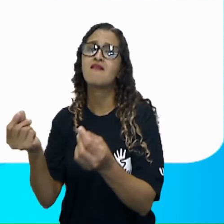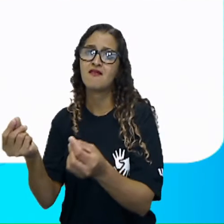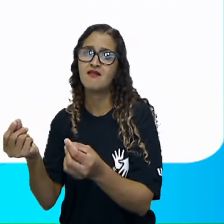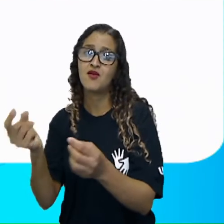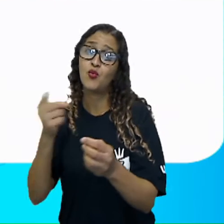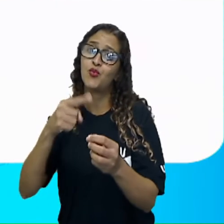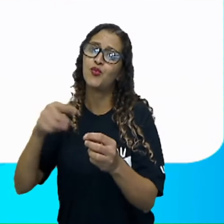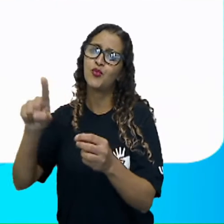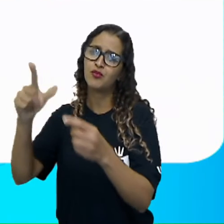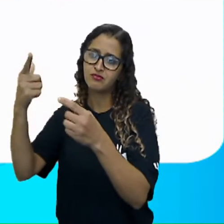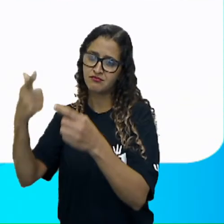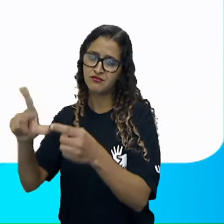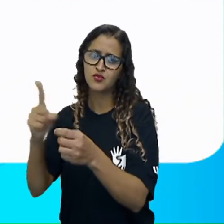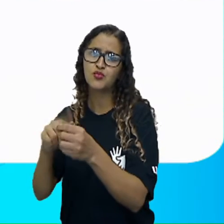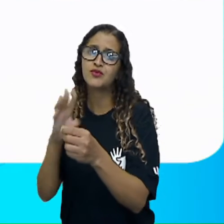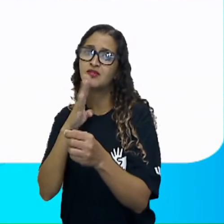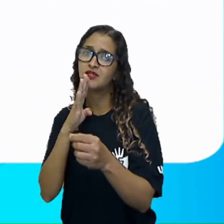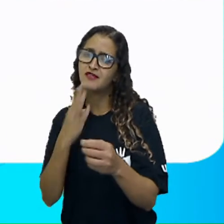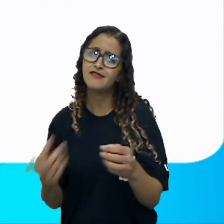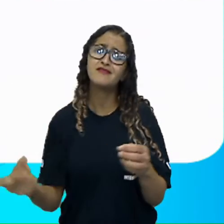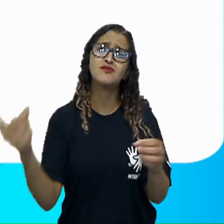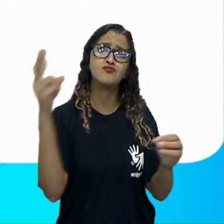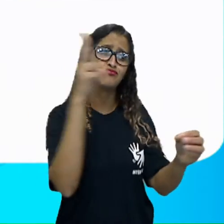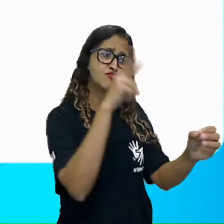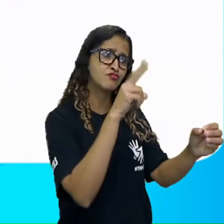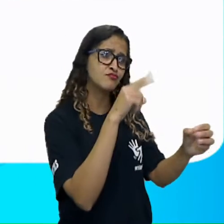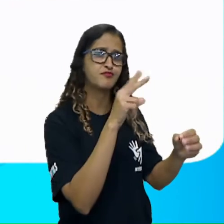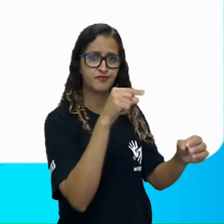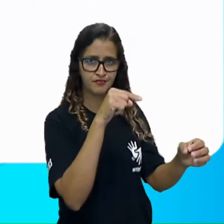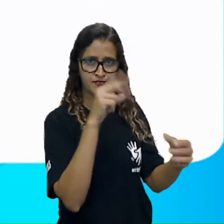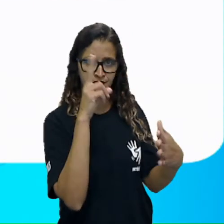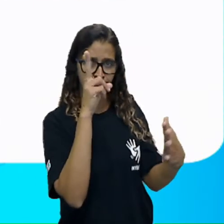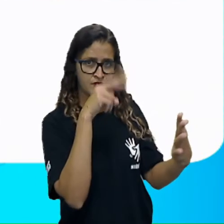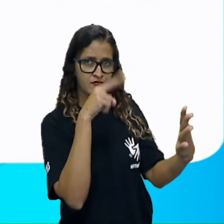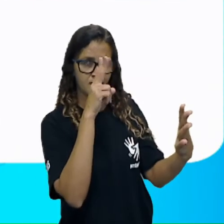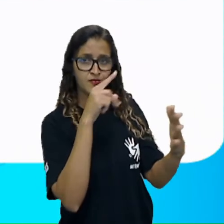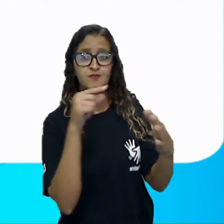quer ir para outra cidade. Vamos voltar no último quadrinho?